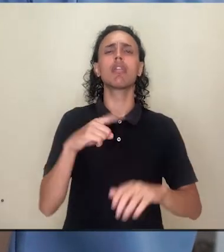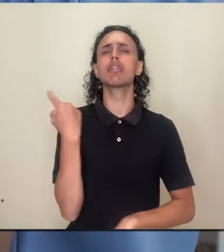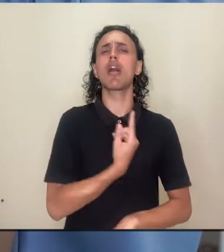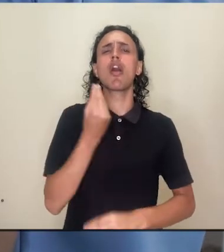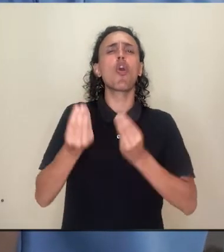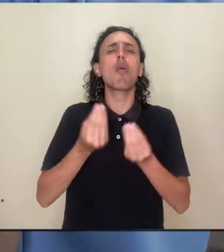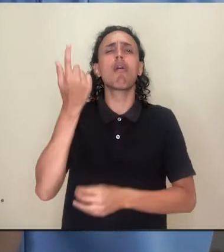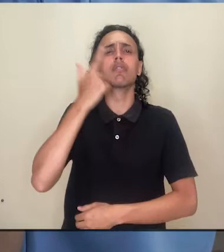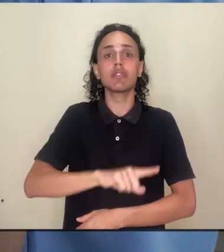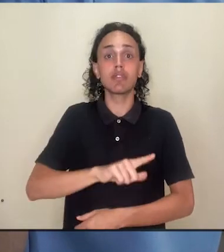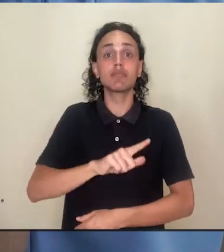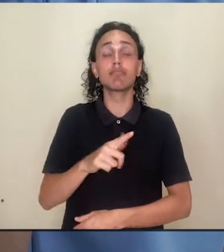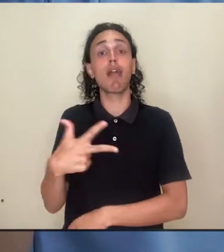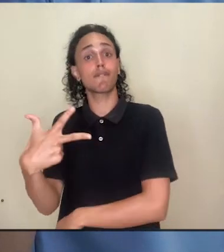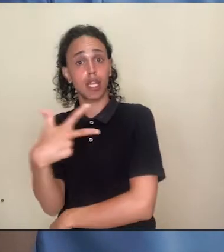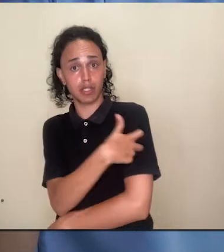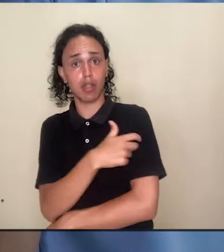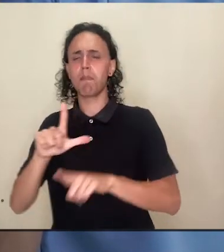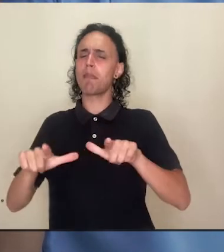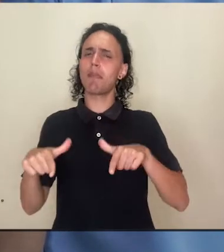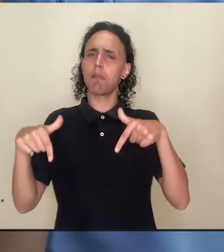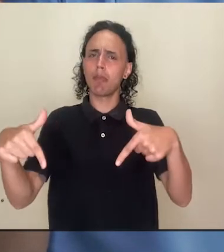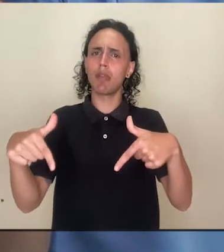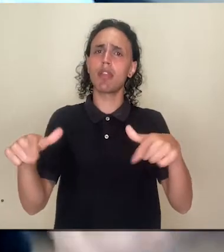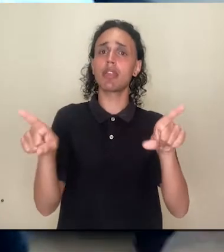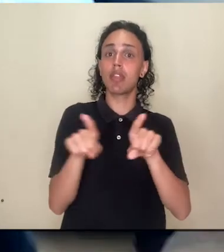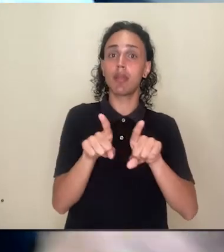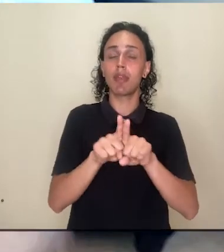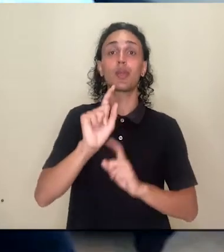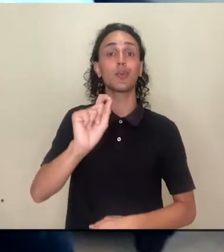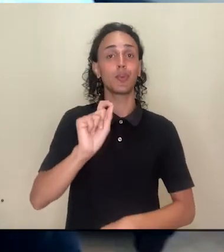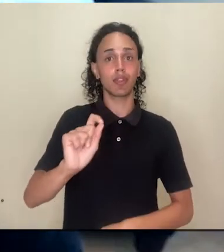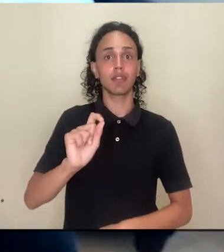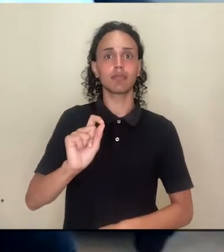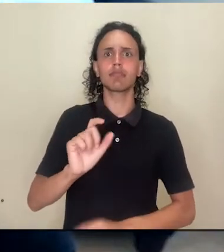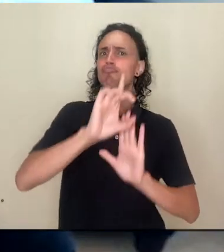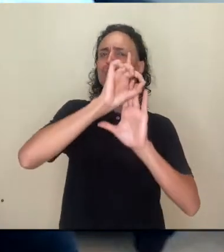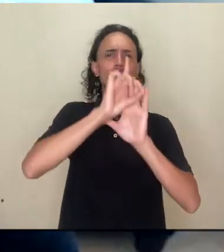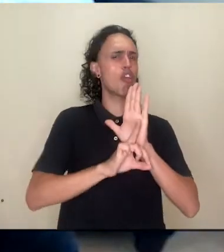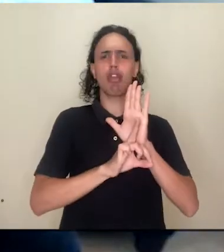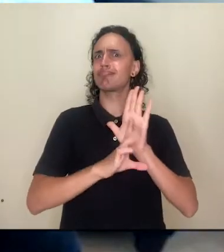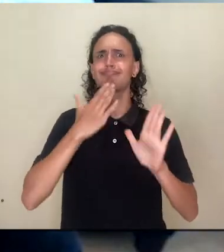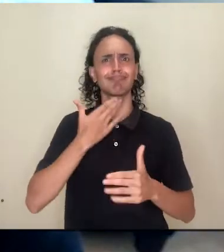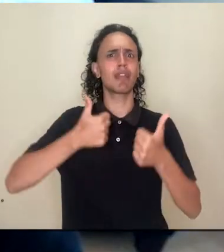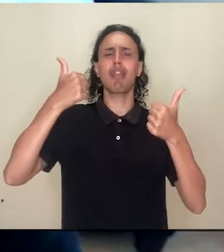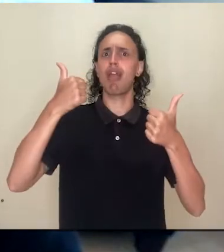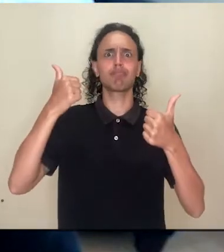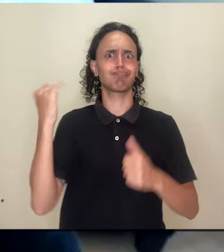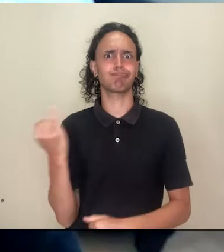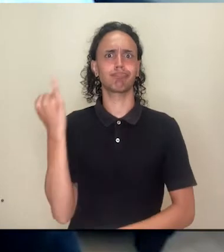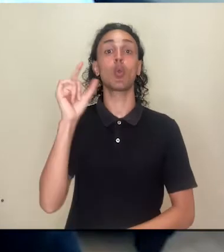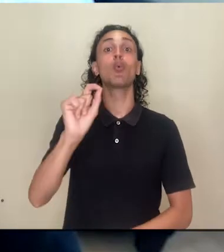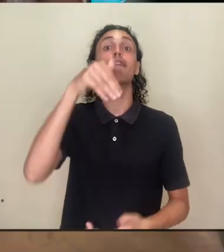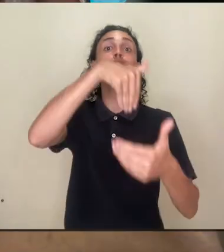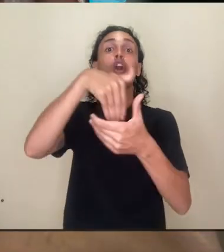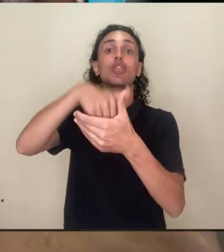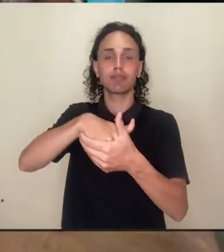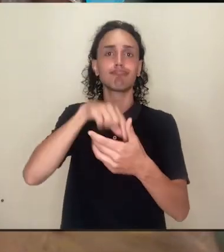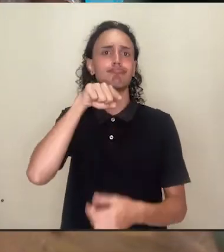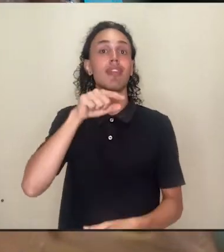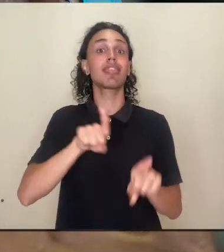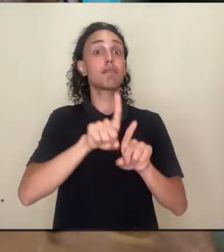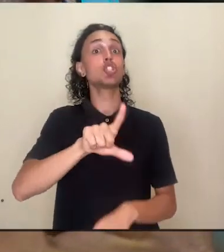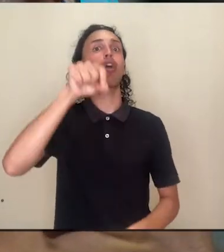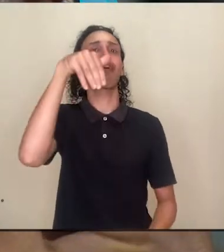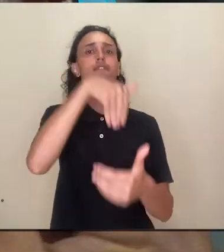conseguir isso, por um lado, se vacinando, para o outro, exercendo o maior direito que a gente tem, que é o direito do voto, e fazendo